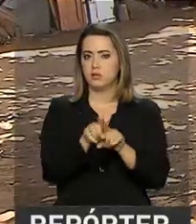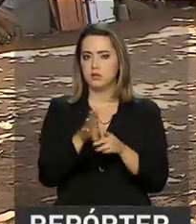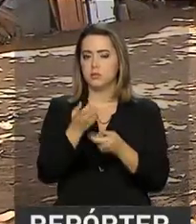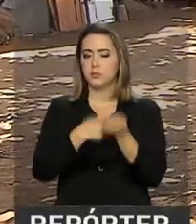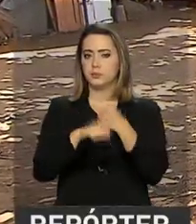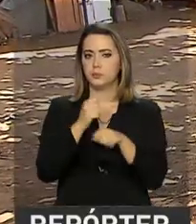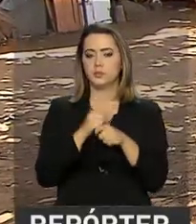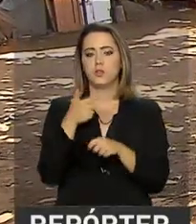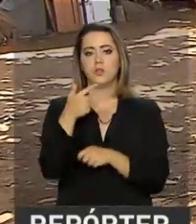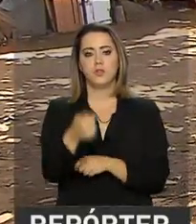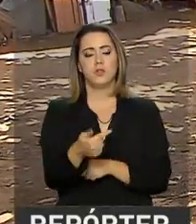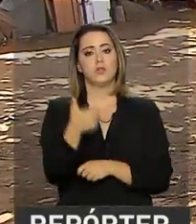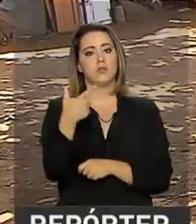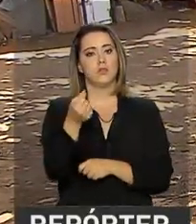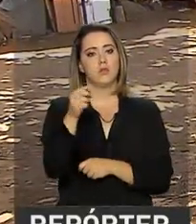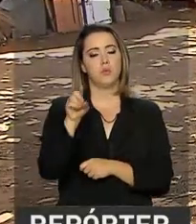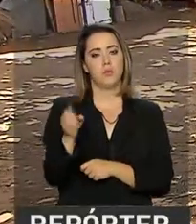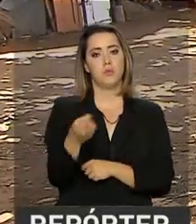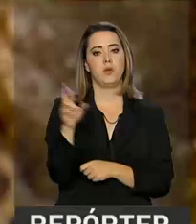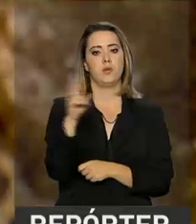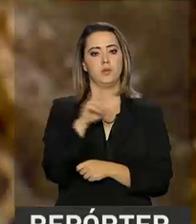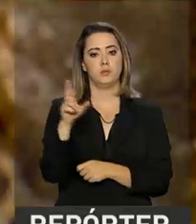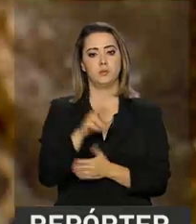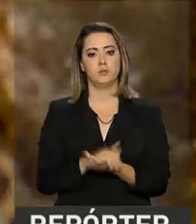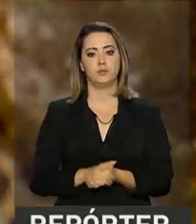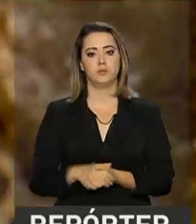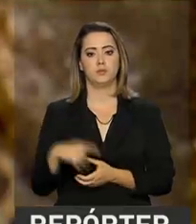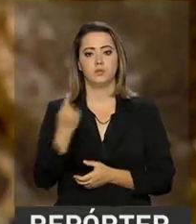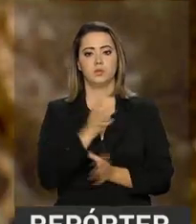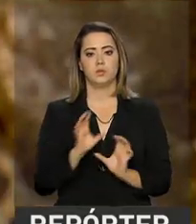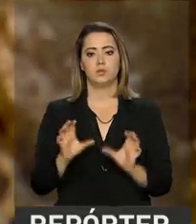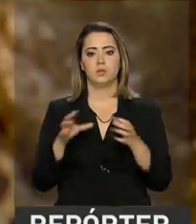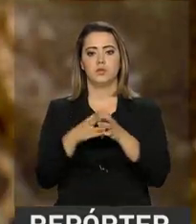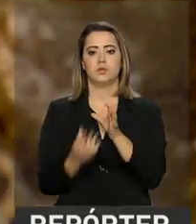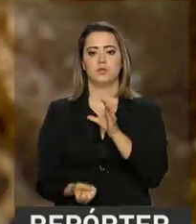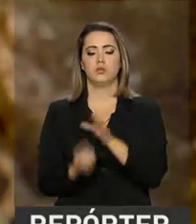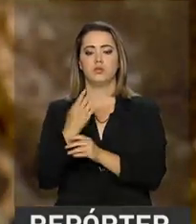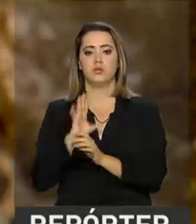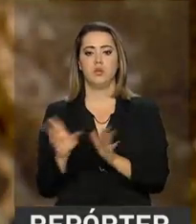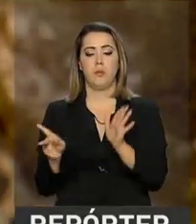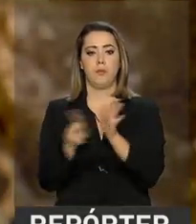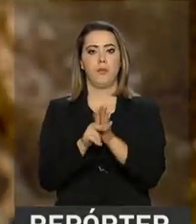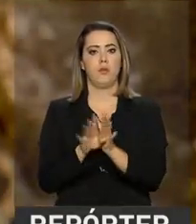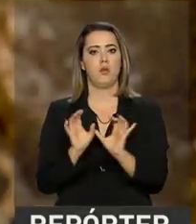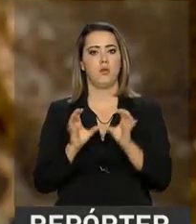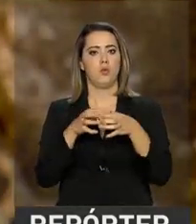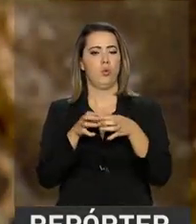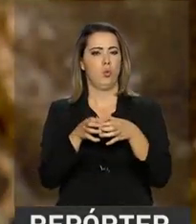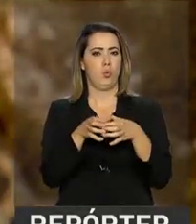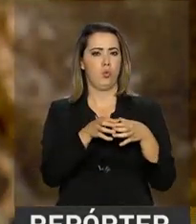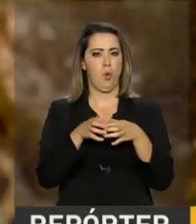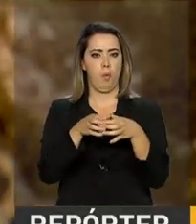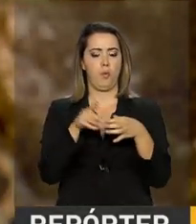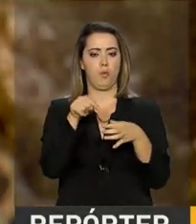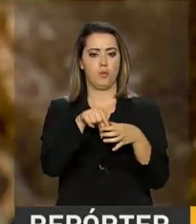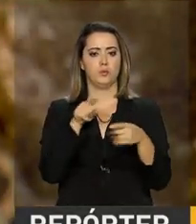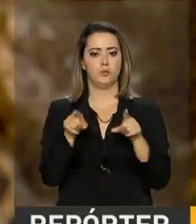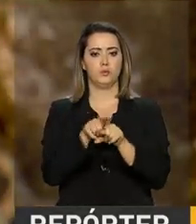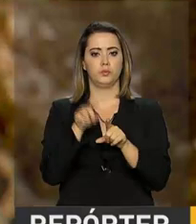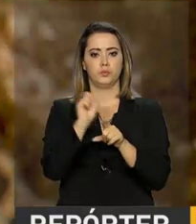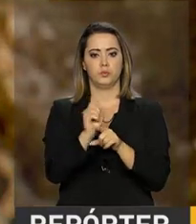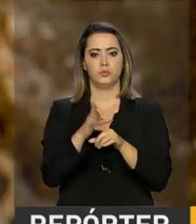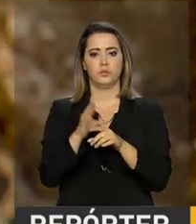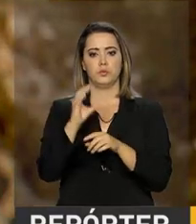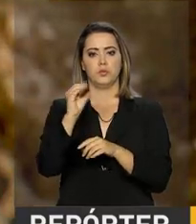recebeu r 720.000 a gente formou a associação deles eh organizou eles na inserção do